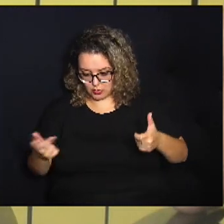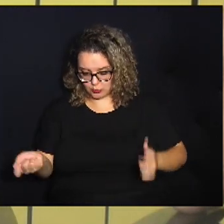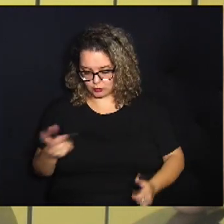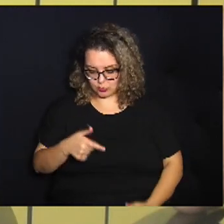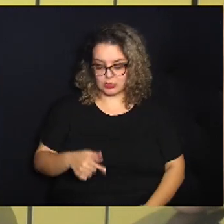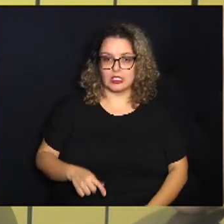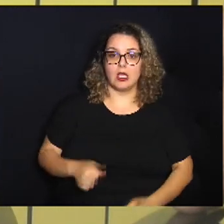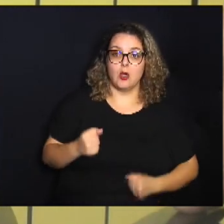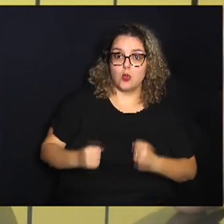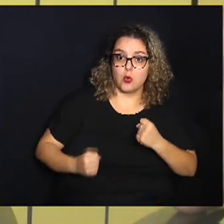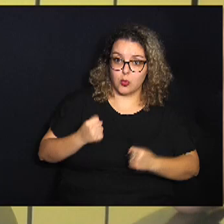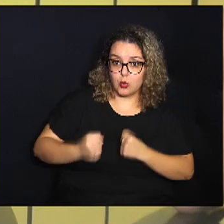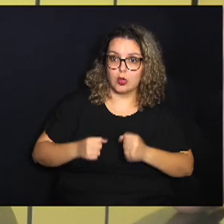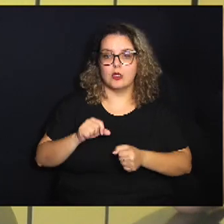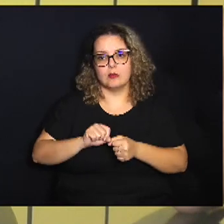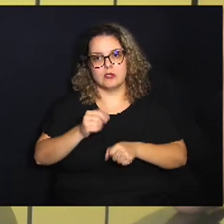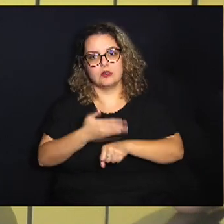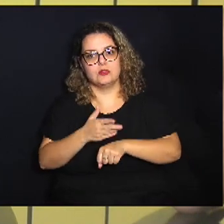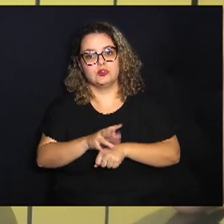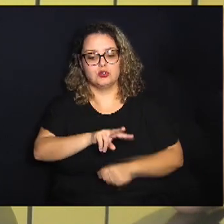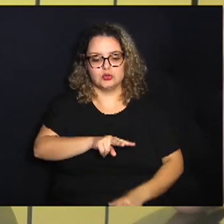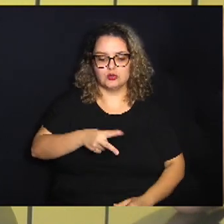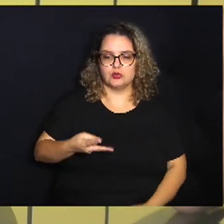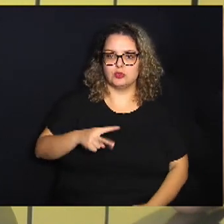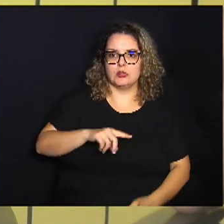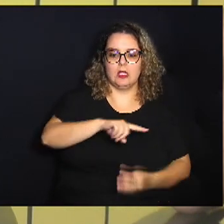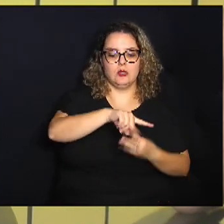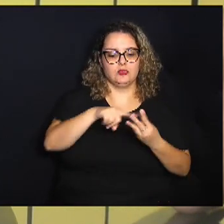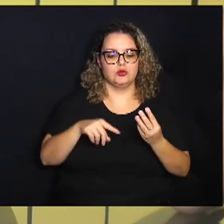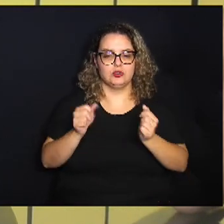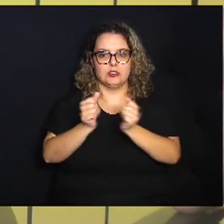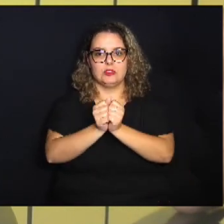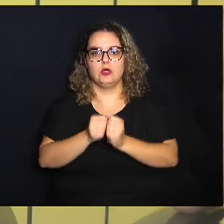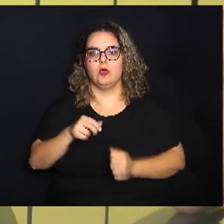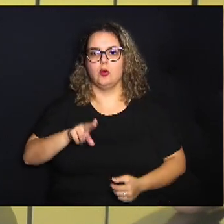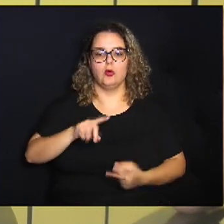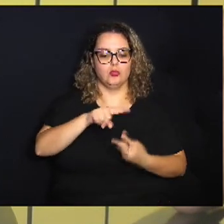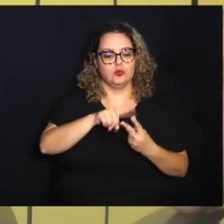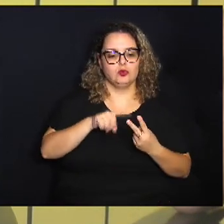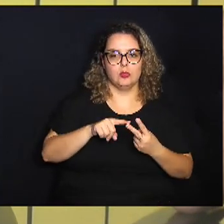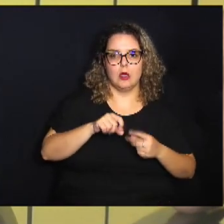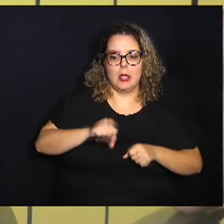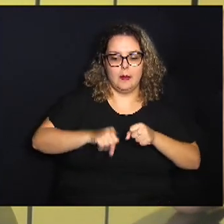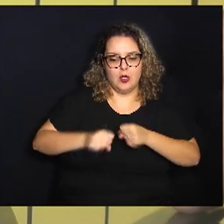fazendo os treinos de transição que juntam as 3 modalidades ou 2, pedala e